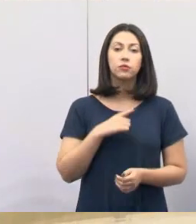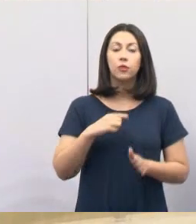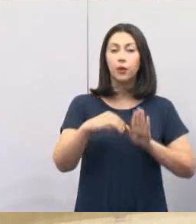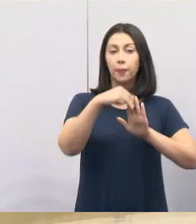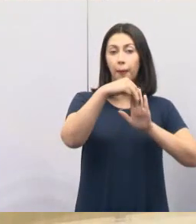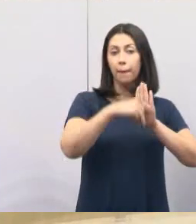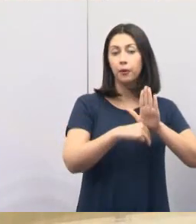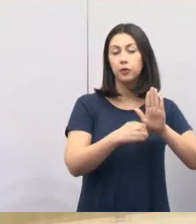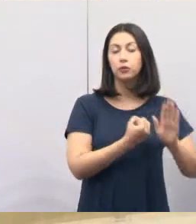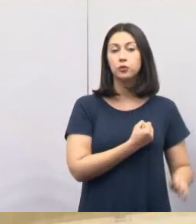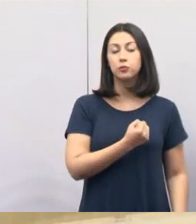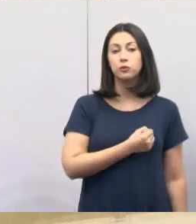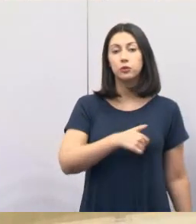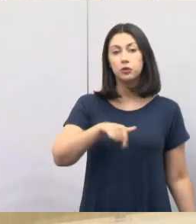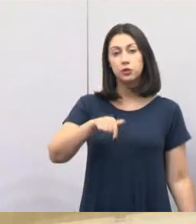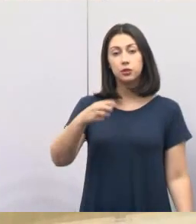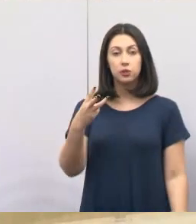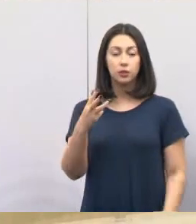memorando